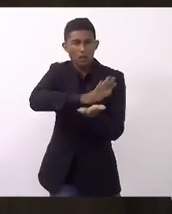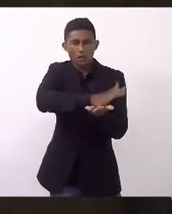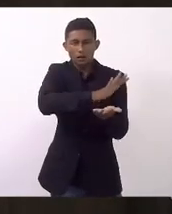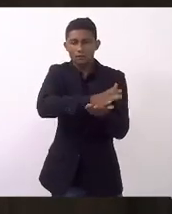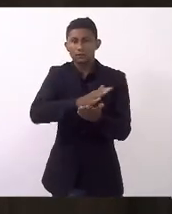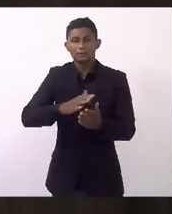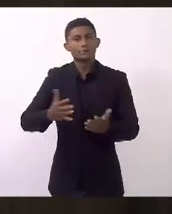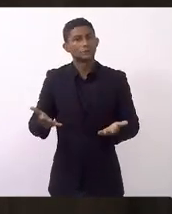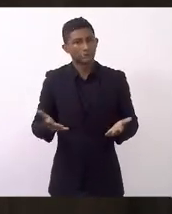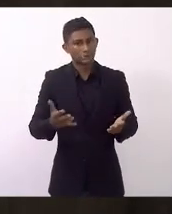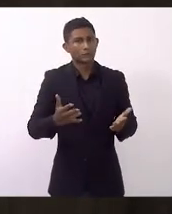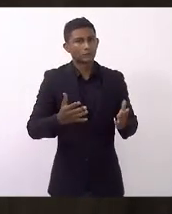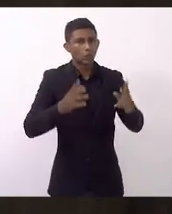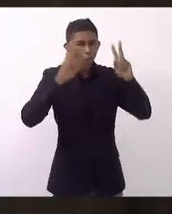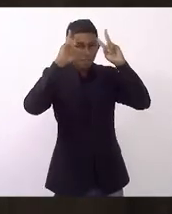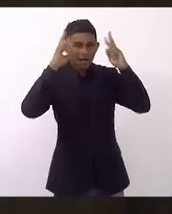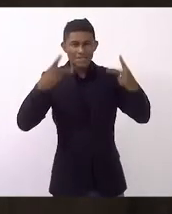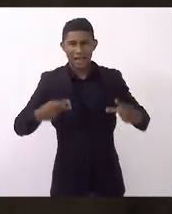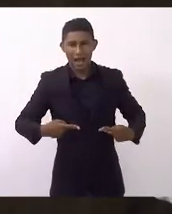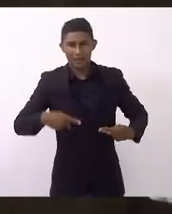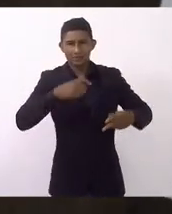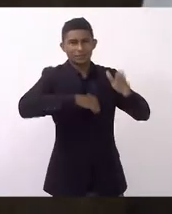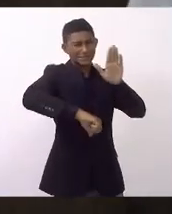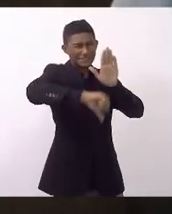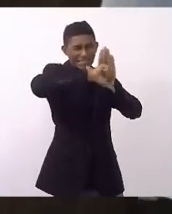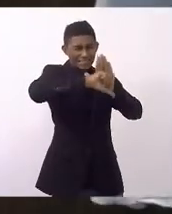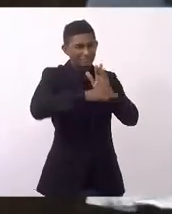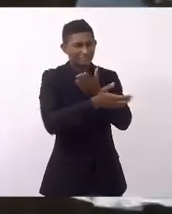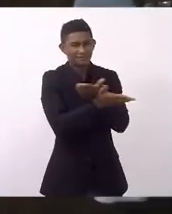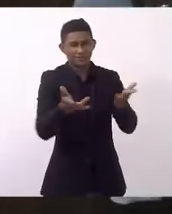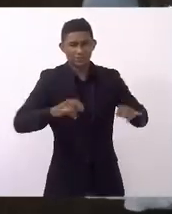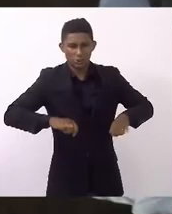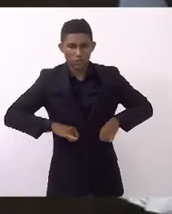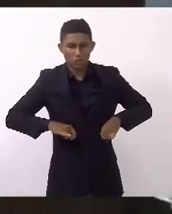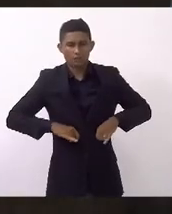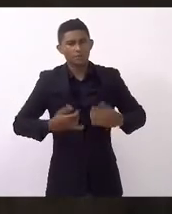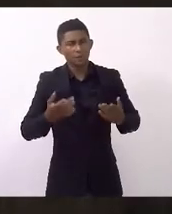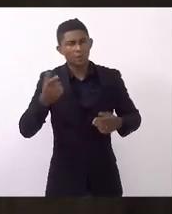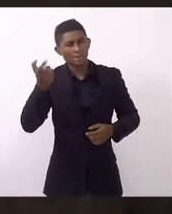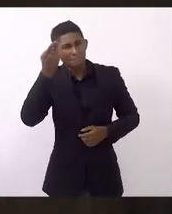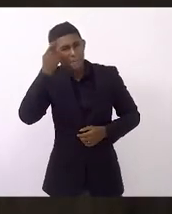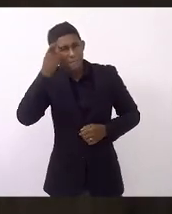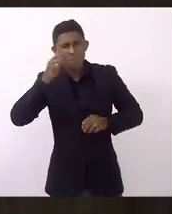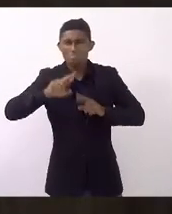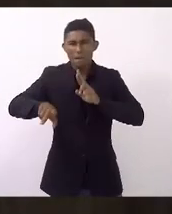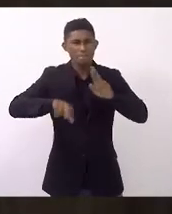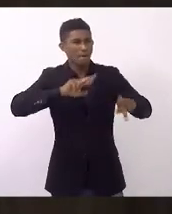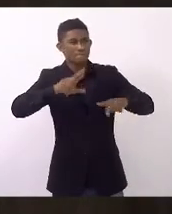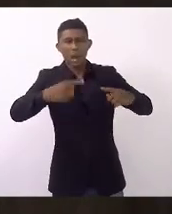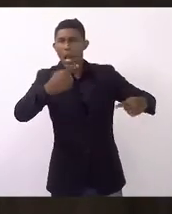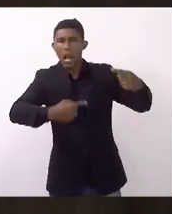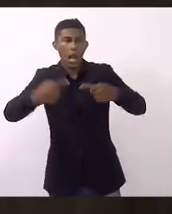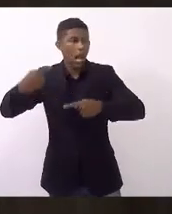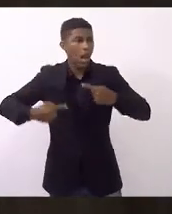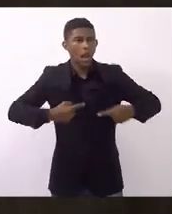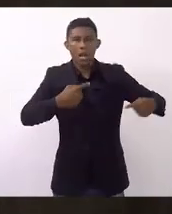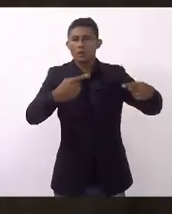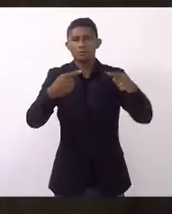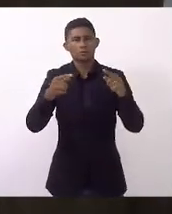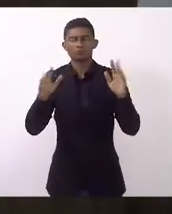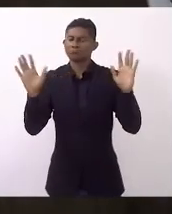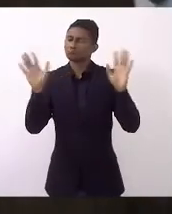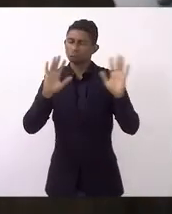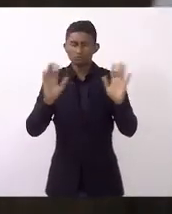isso, nós não vamos aqui estar discutindo ideologias e ser simpáticos à ideologia X,